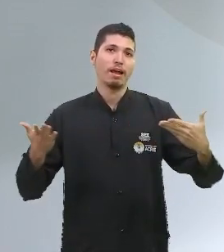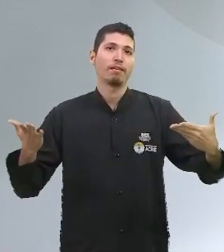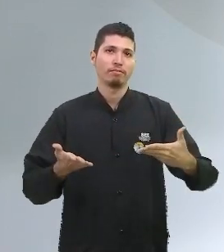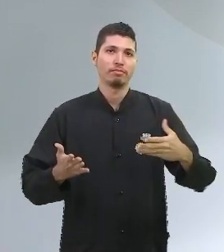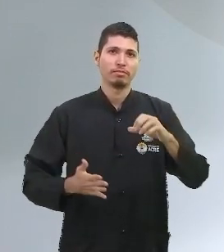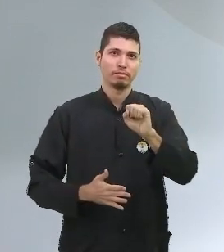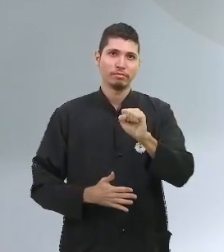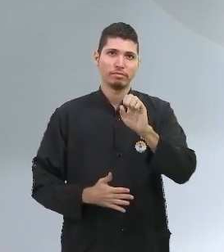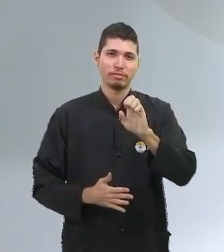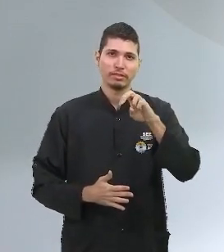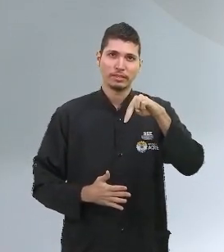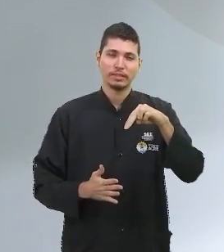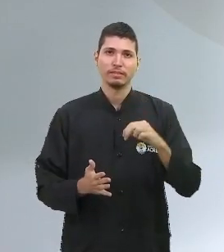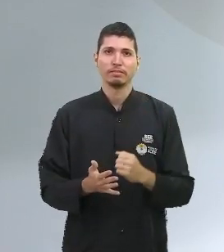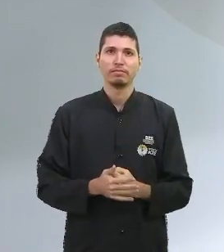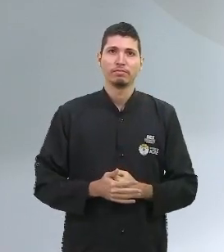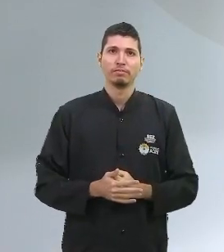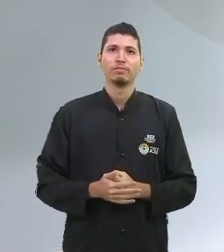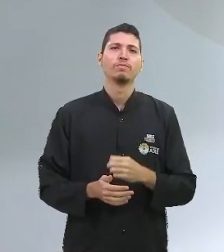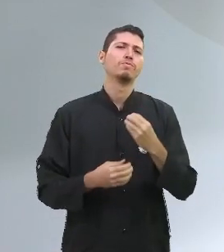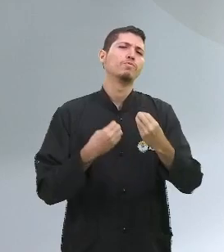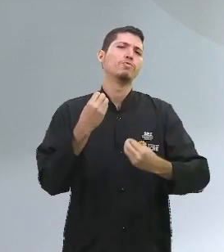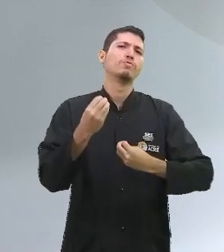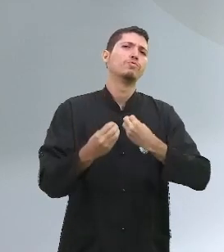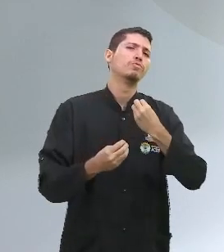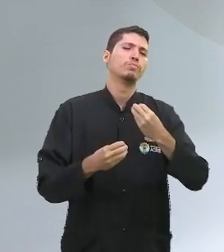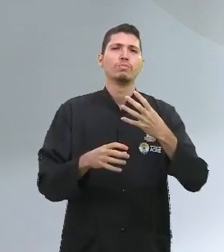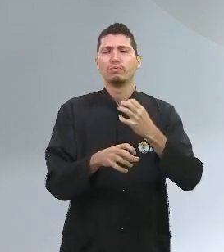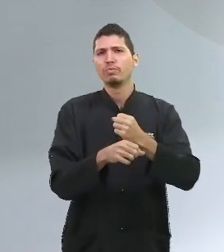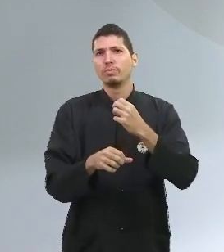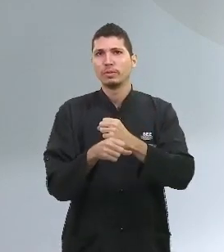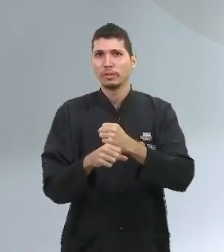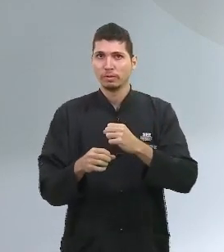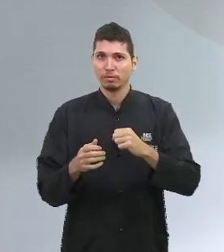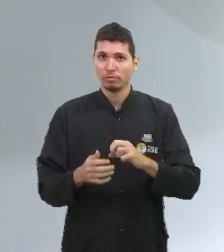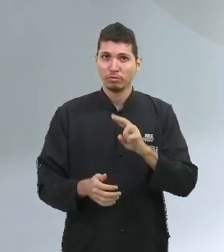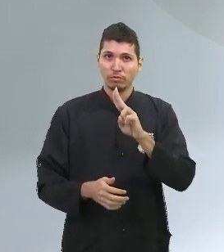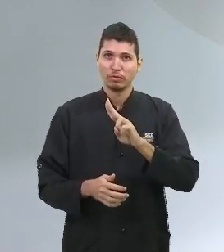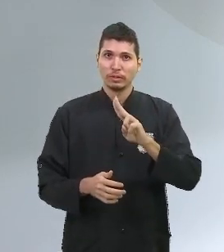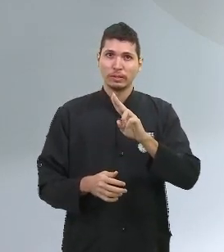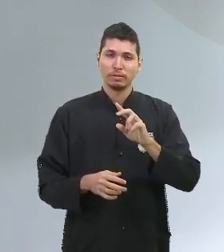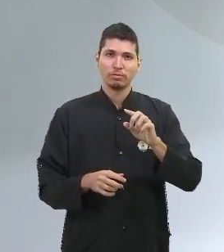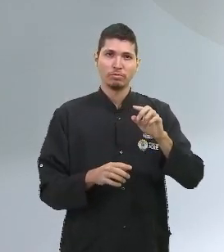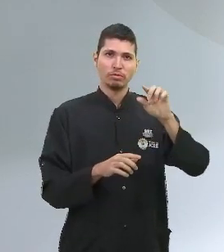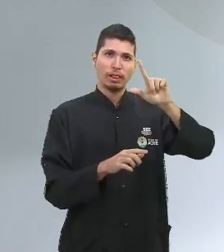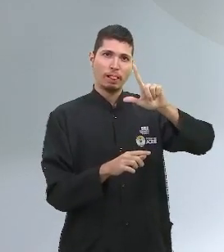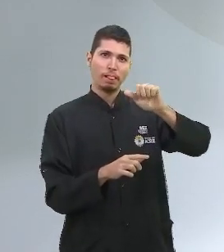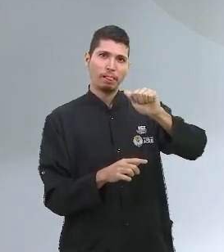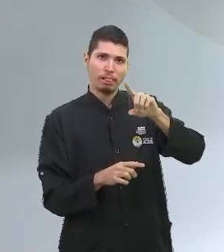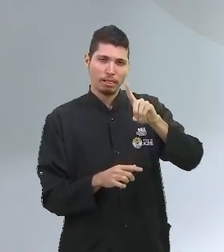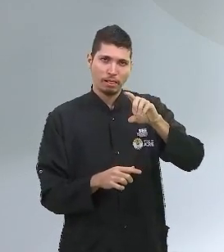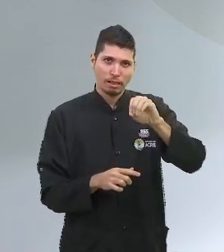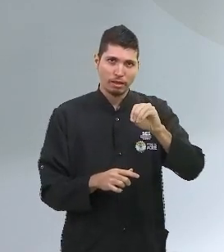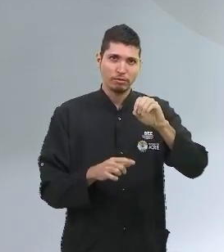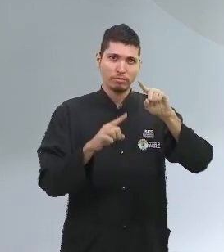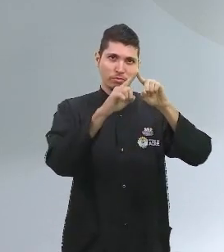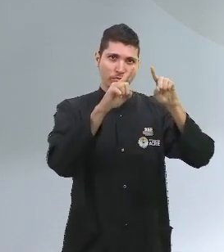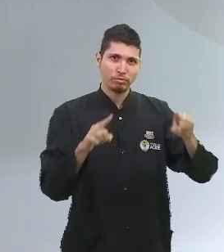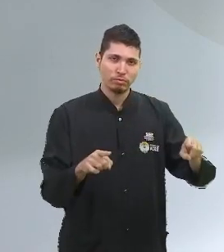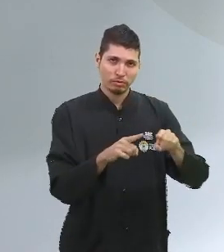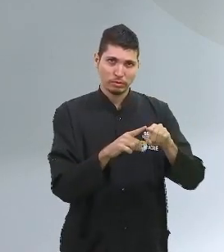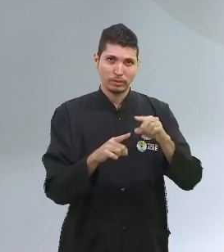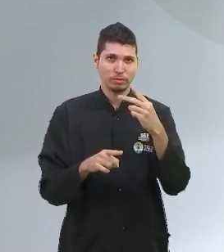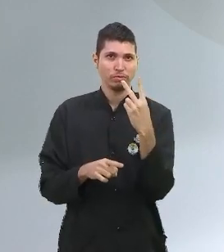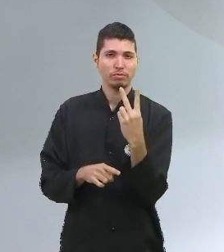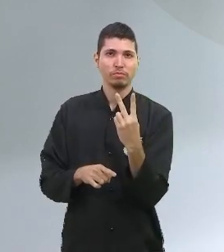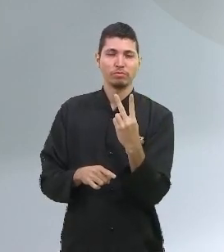lei dos senos é da seguinte maneira: você pega dois lados de um triângulo e o ângulo entre eles dois, e se você